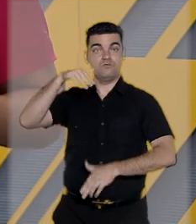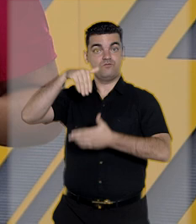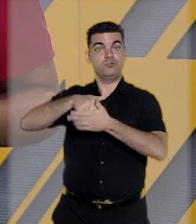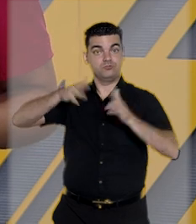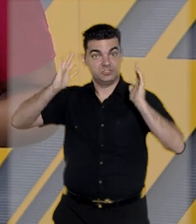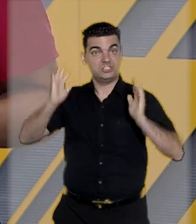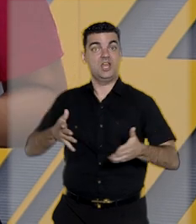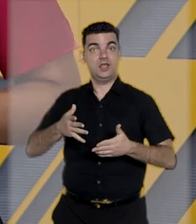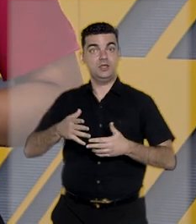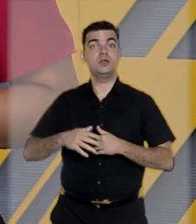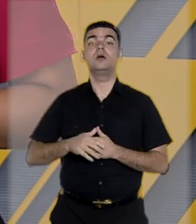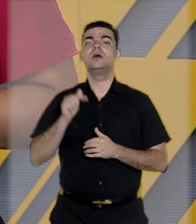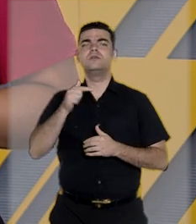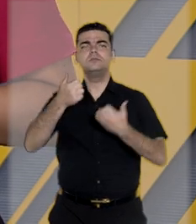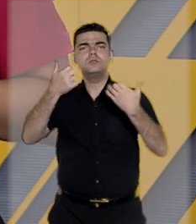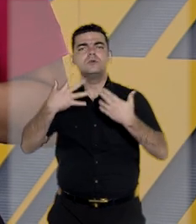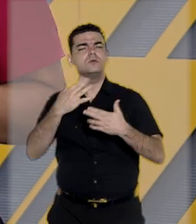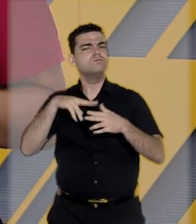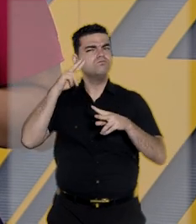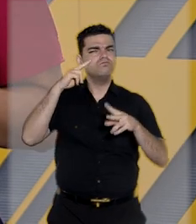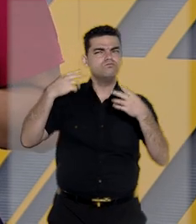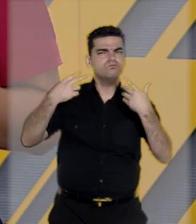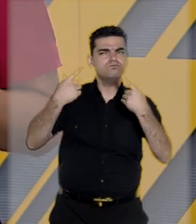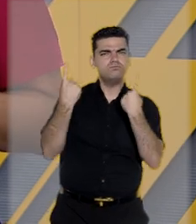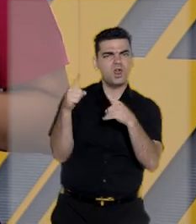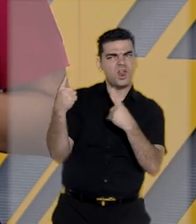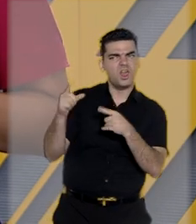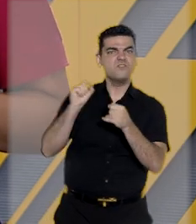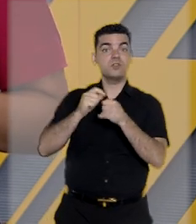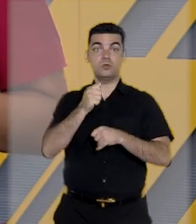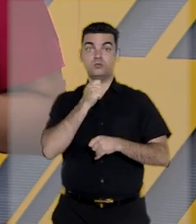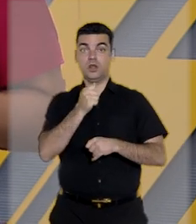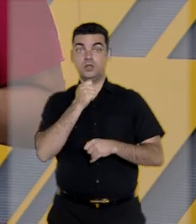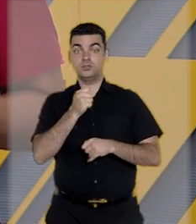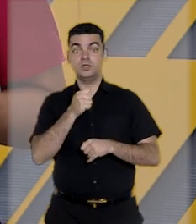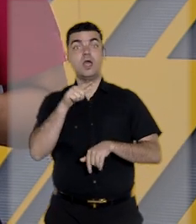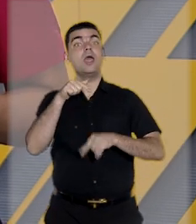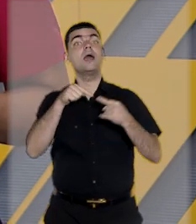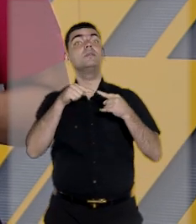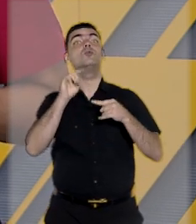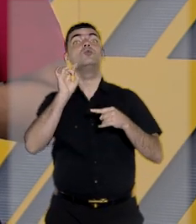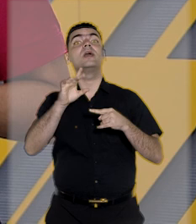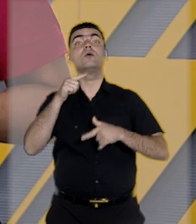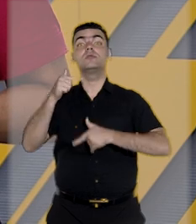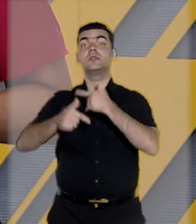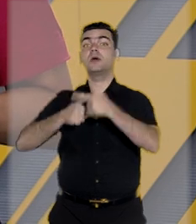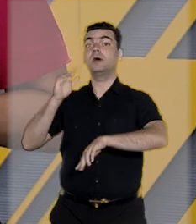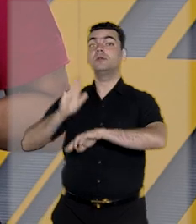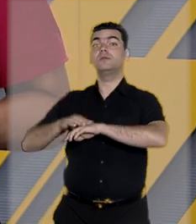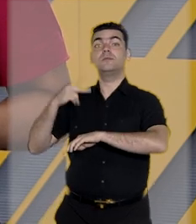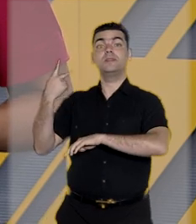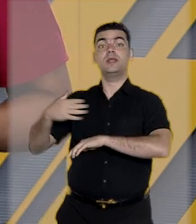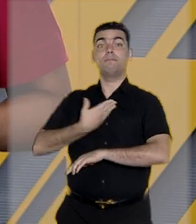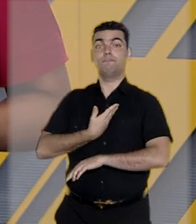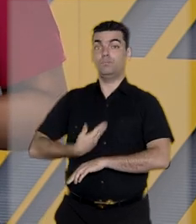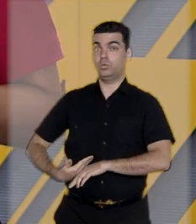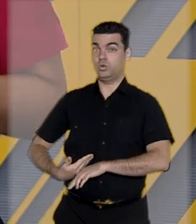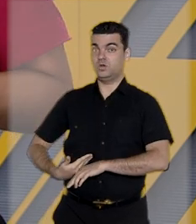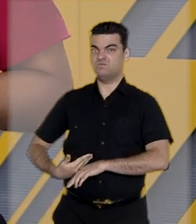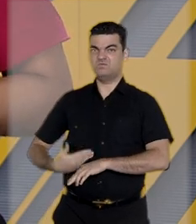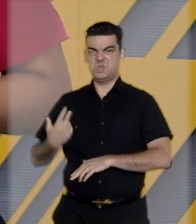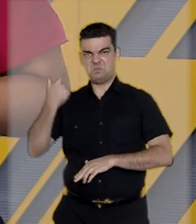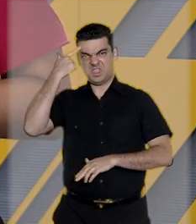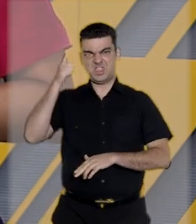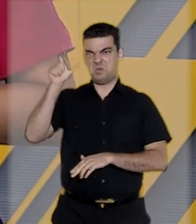voto prevaleceu, observou que todas as críticas feitas pelo jornalista dizem respeito ao exercício de função pública e